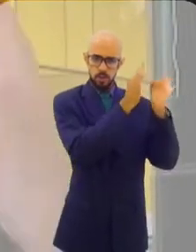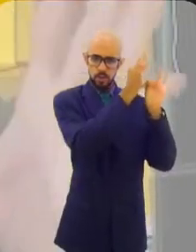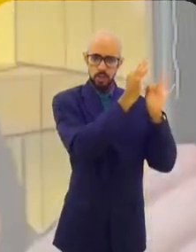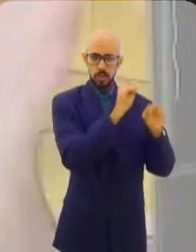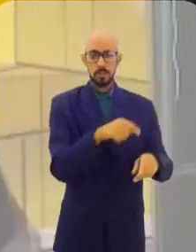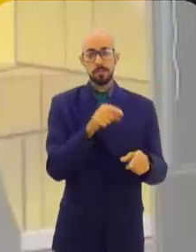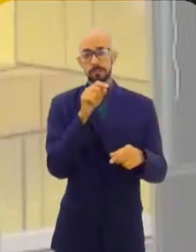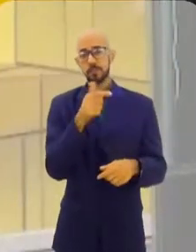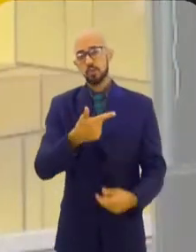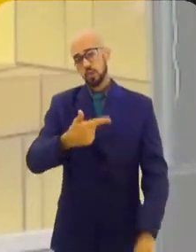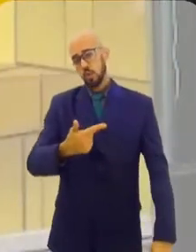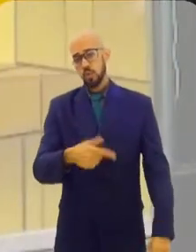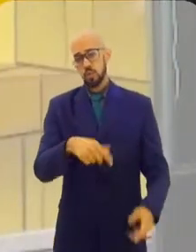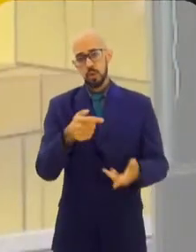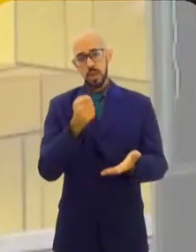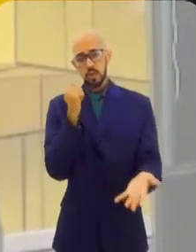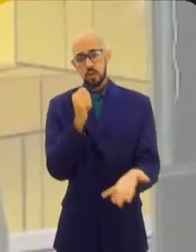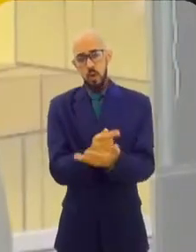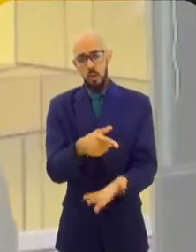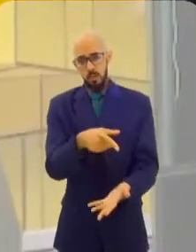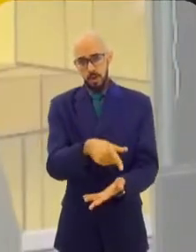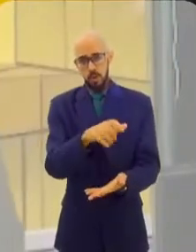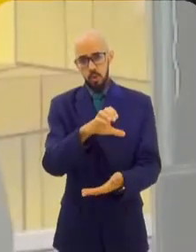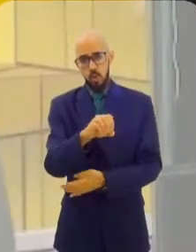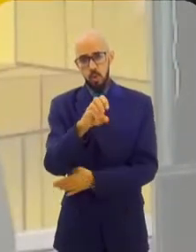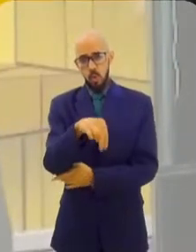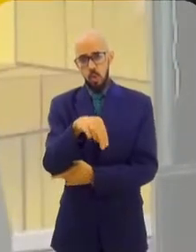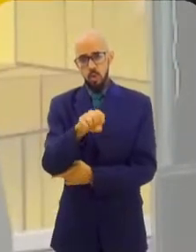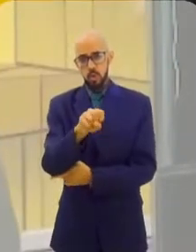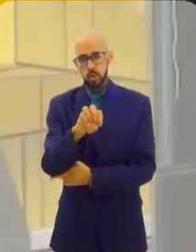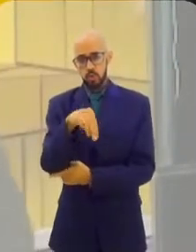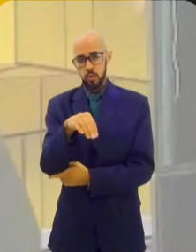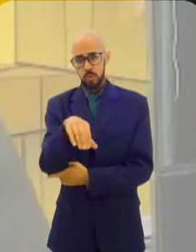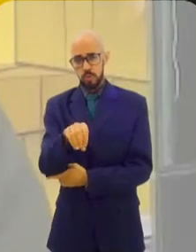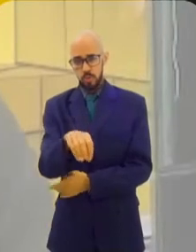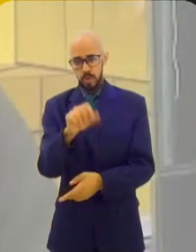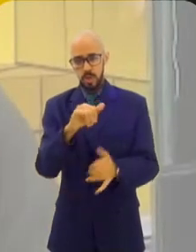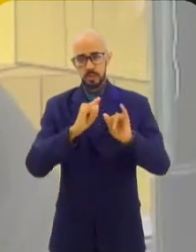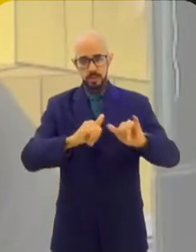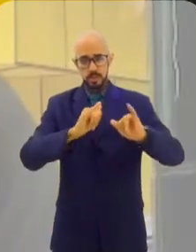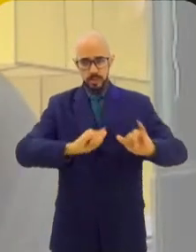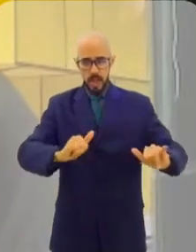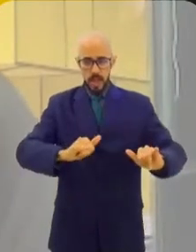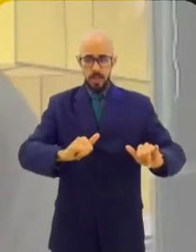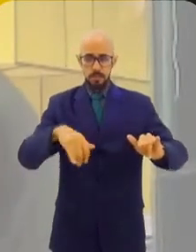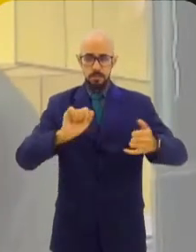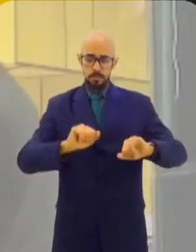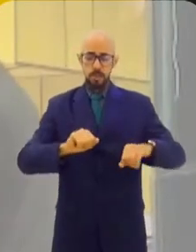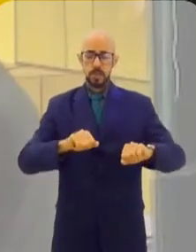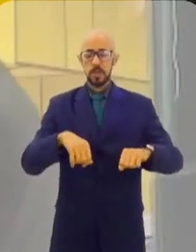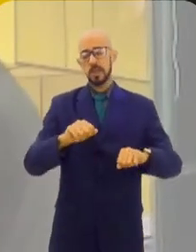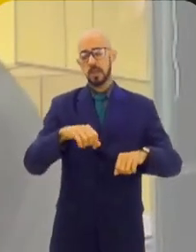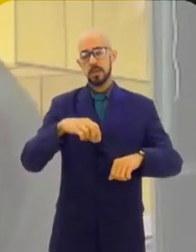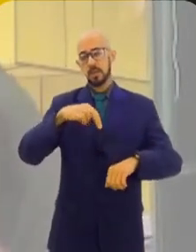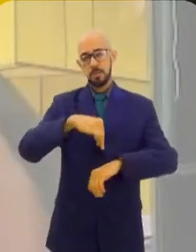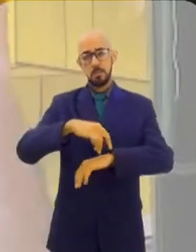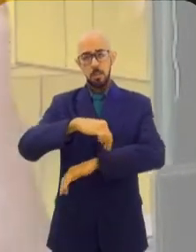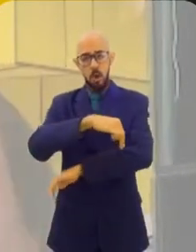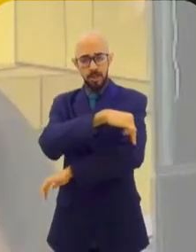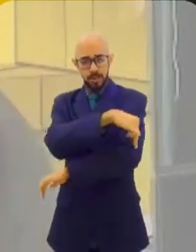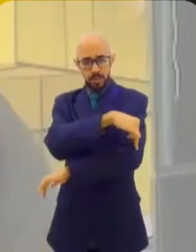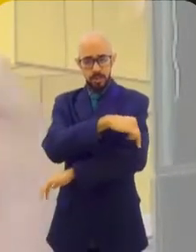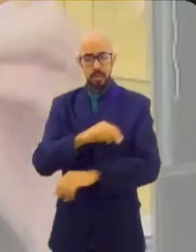biotecnologia a sociedade de consumo área de consumo e aí dentro design publicidade moda